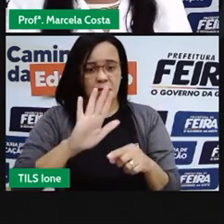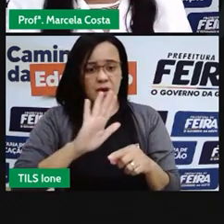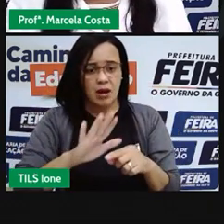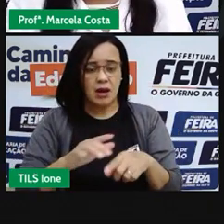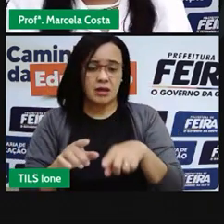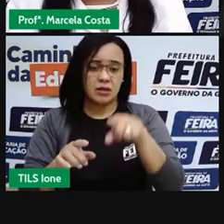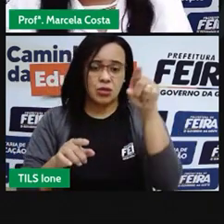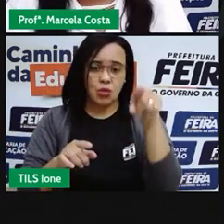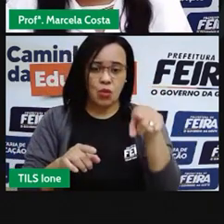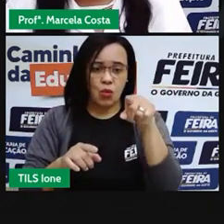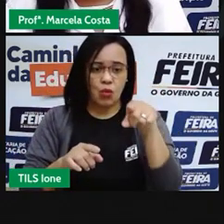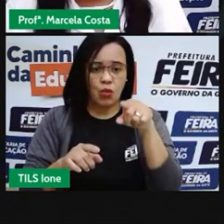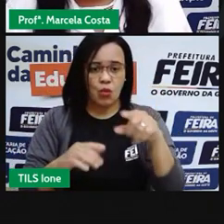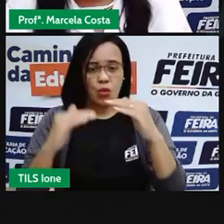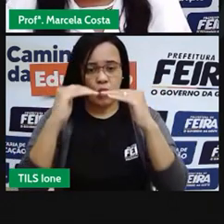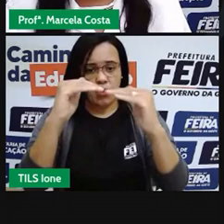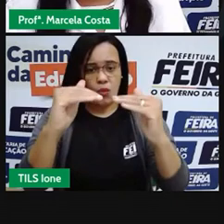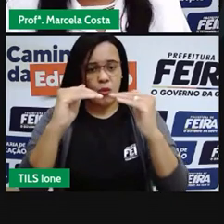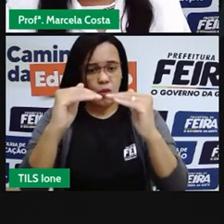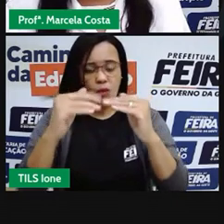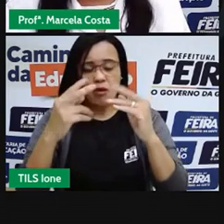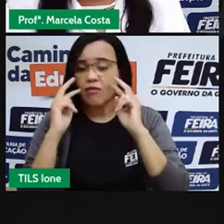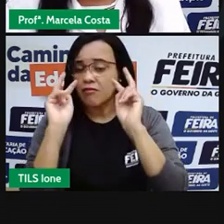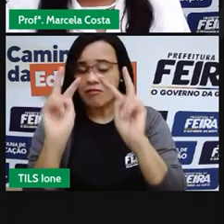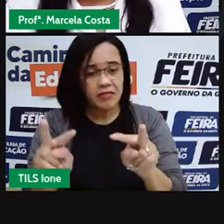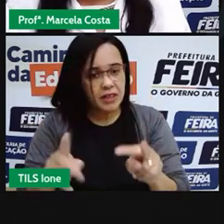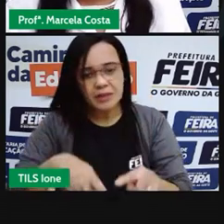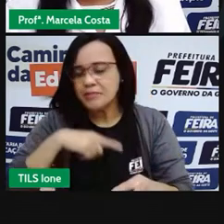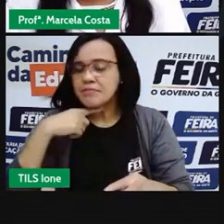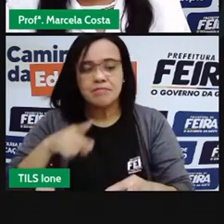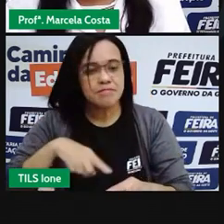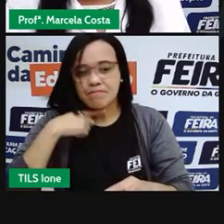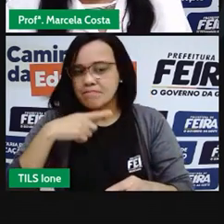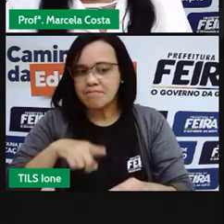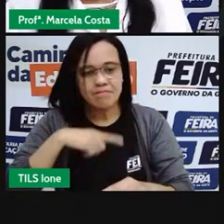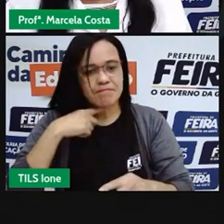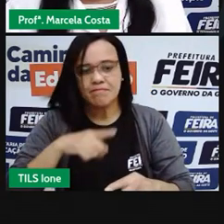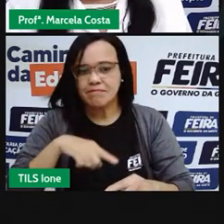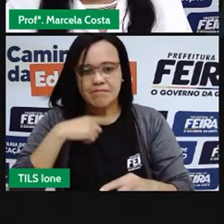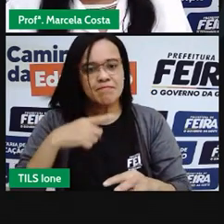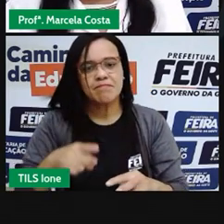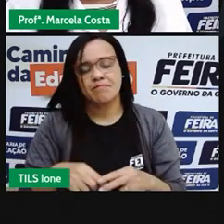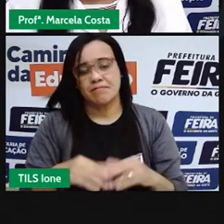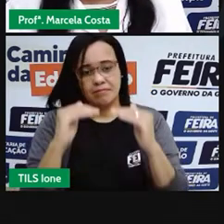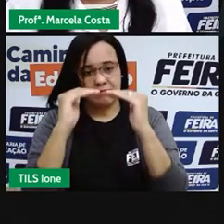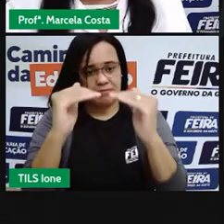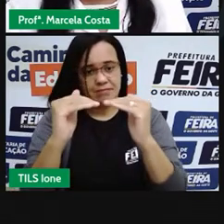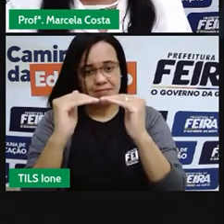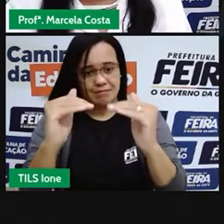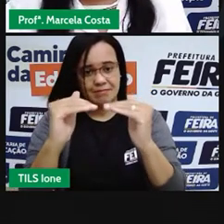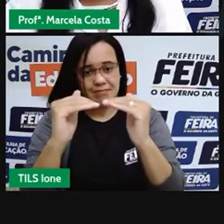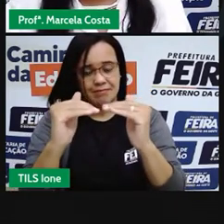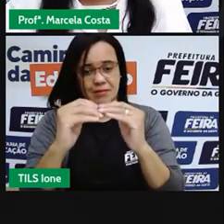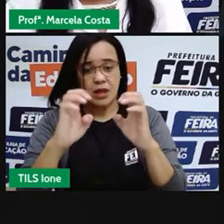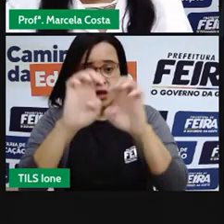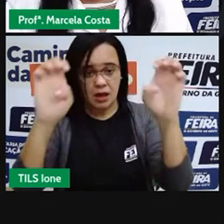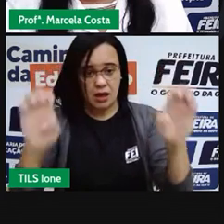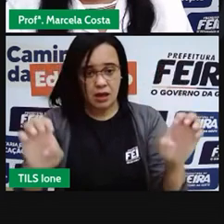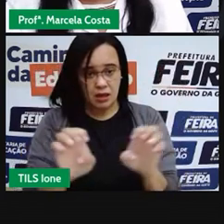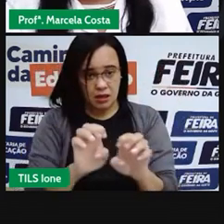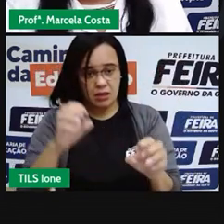casarão Olhos d'Água não é aparente, a gente não vê aqui esse telhado, a gente vê essa